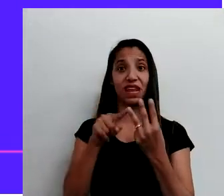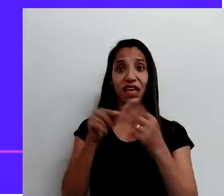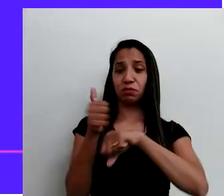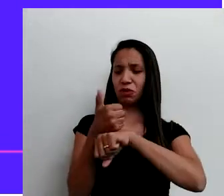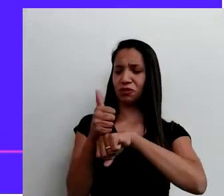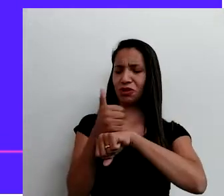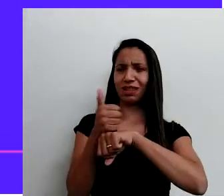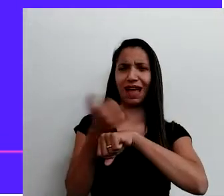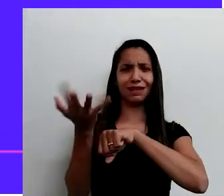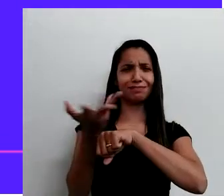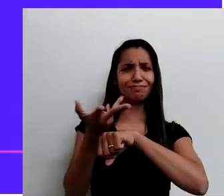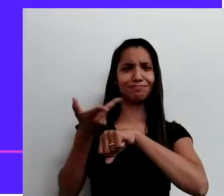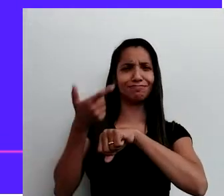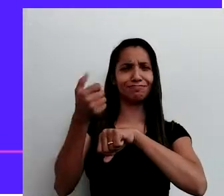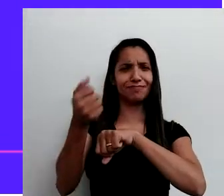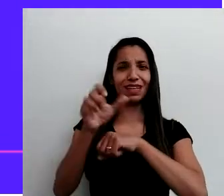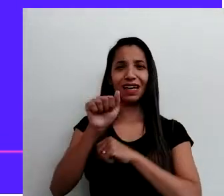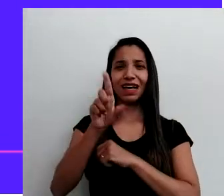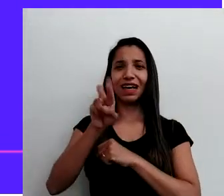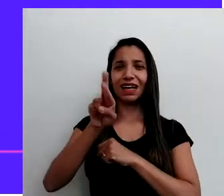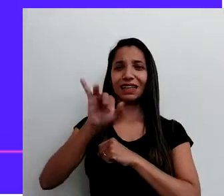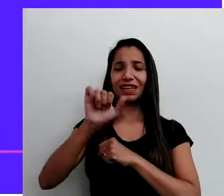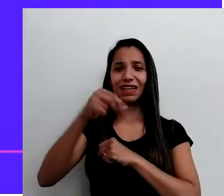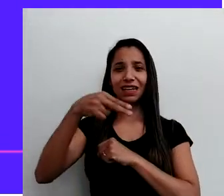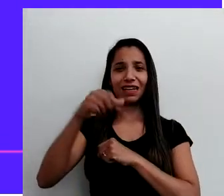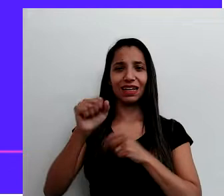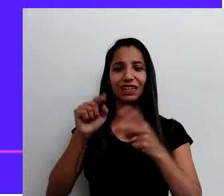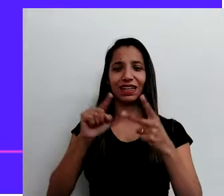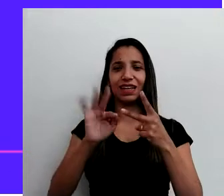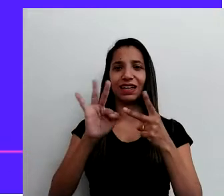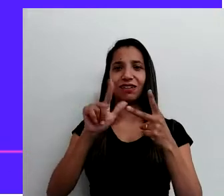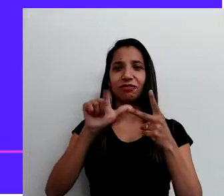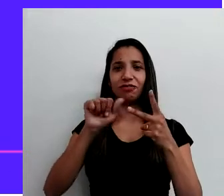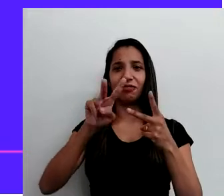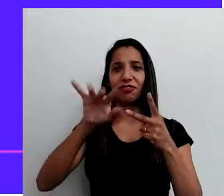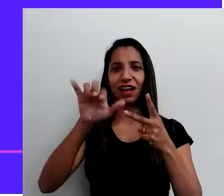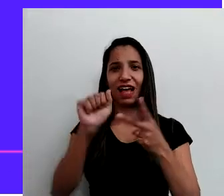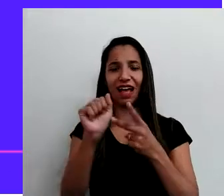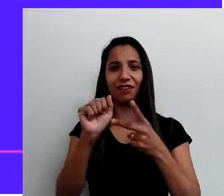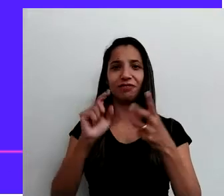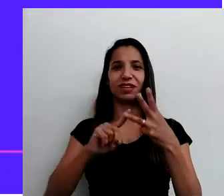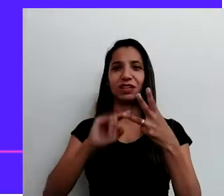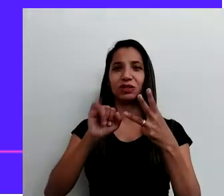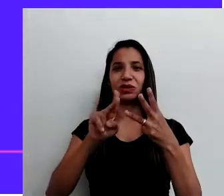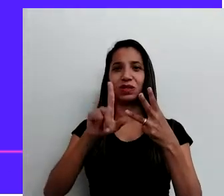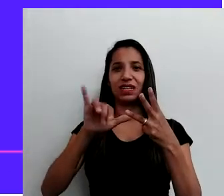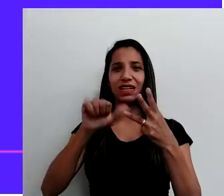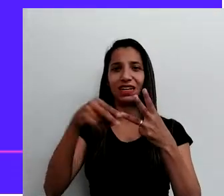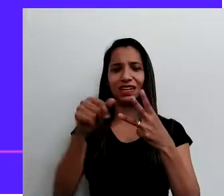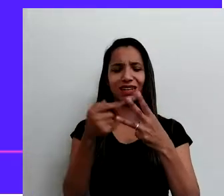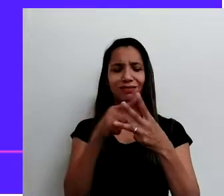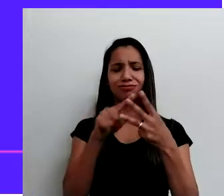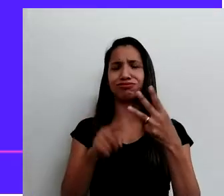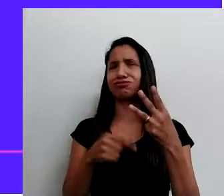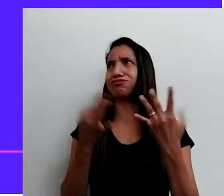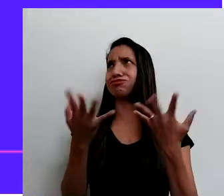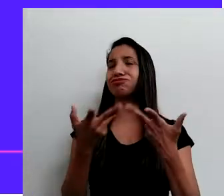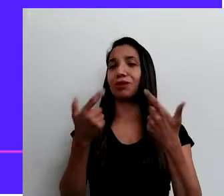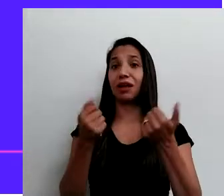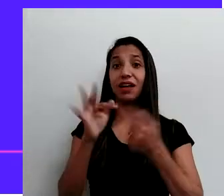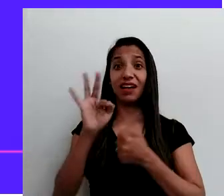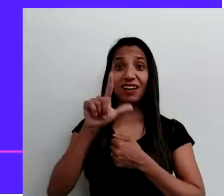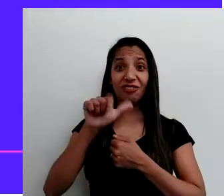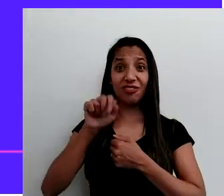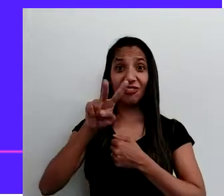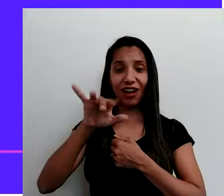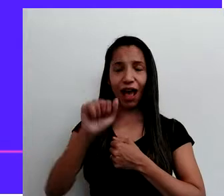e Juliana, um prazer. Flávia, não posso participar de uma mesa com Flávia Oliveira sem dizer que é minha